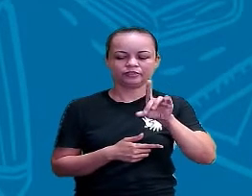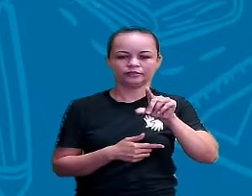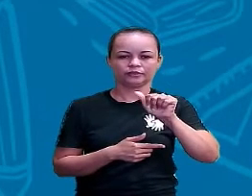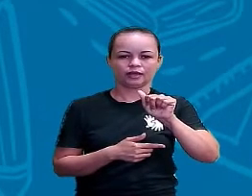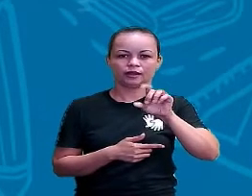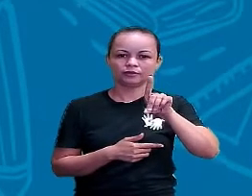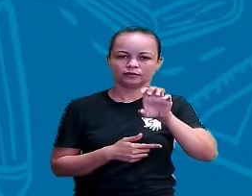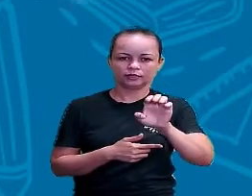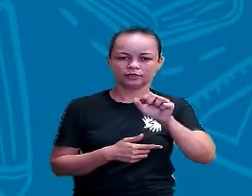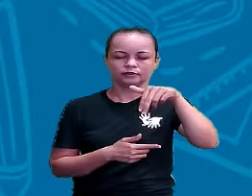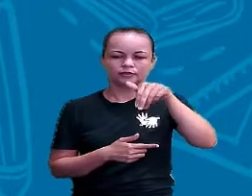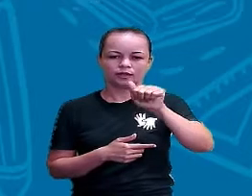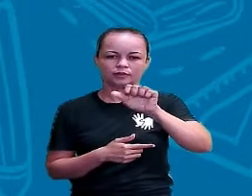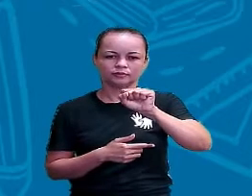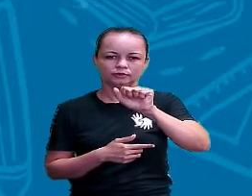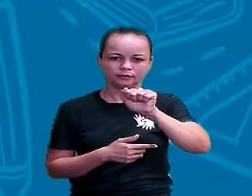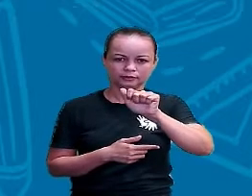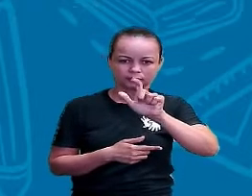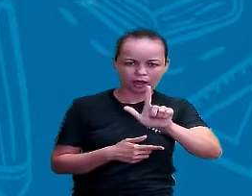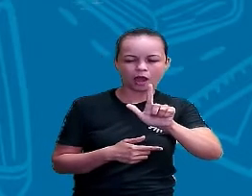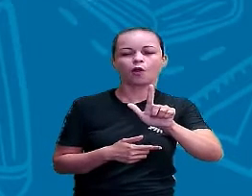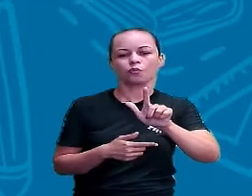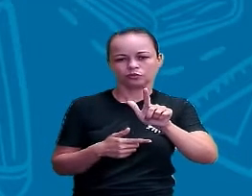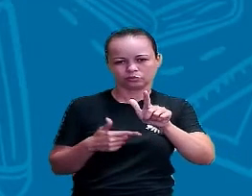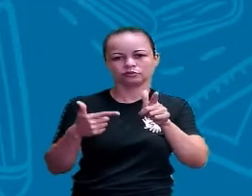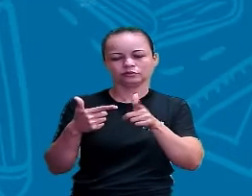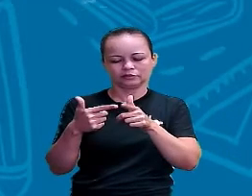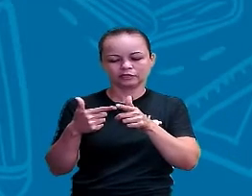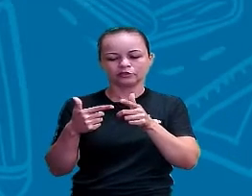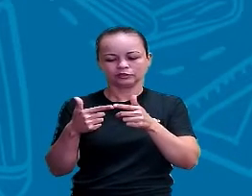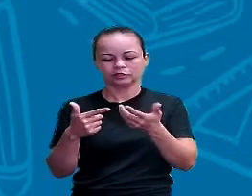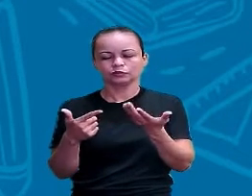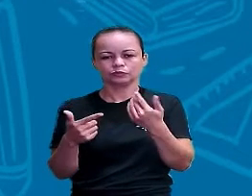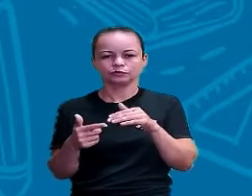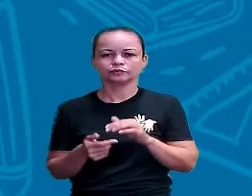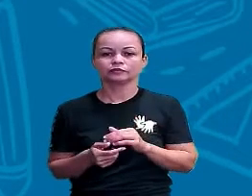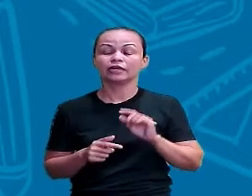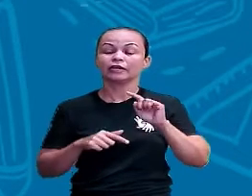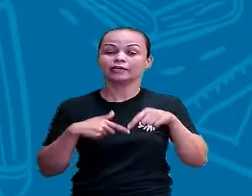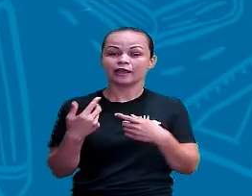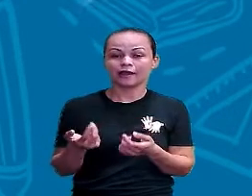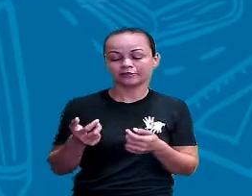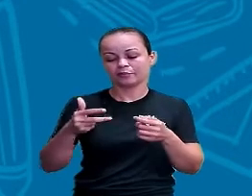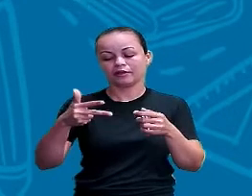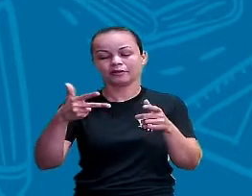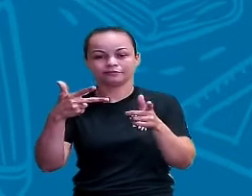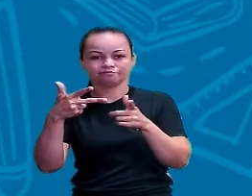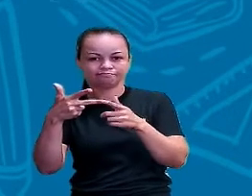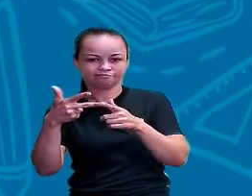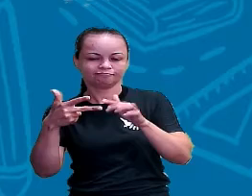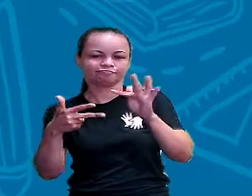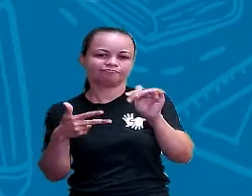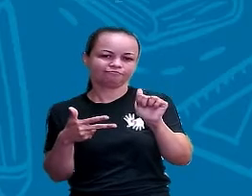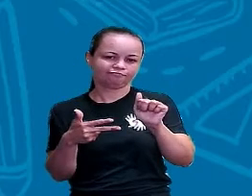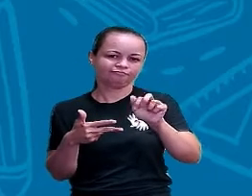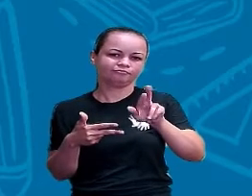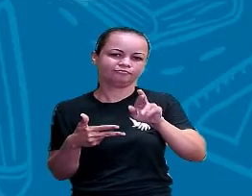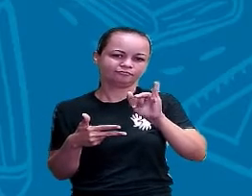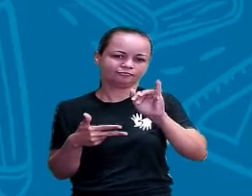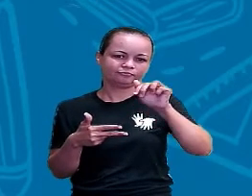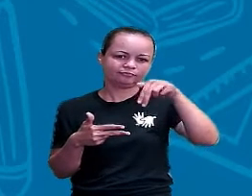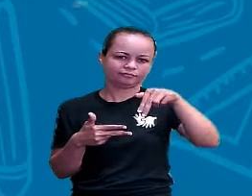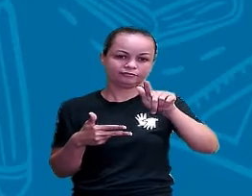do nariz, esse ar chega na nossa cavidade nasal. E aí então ele chega na faringe, tá